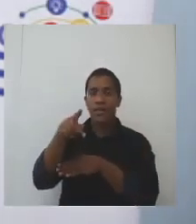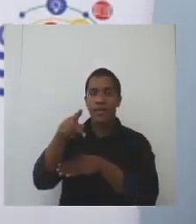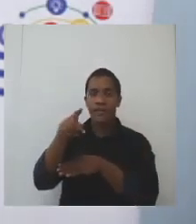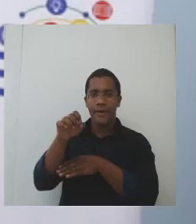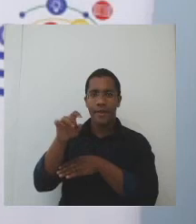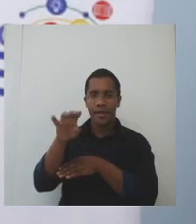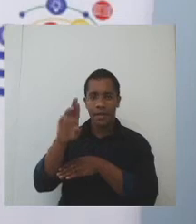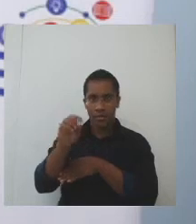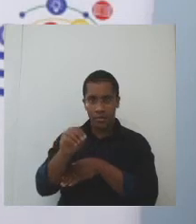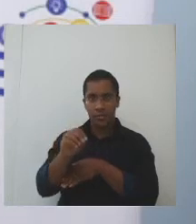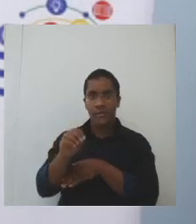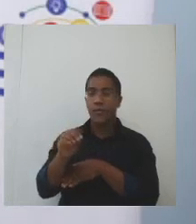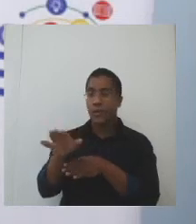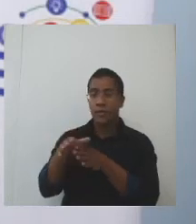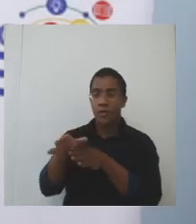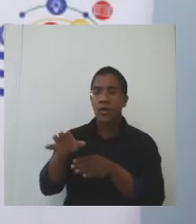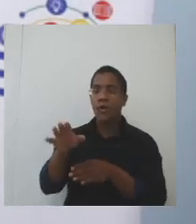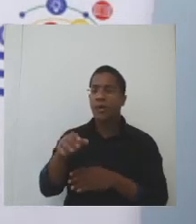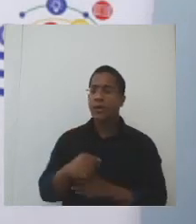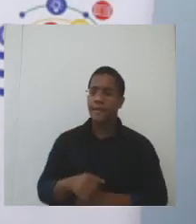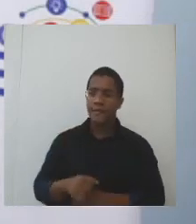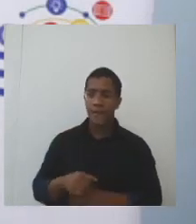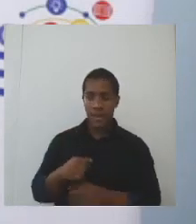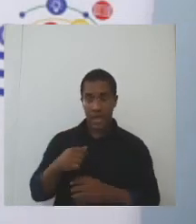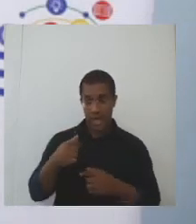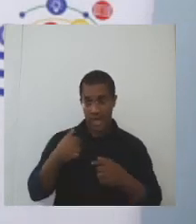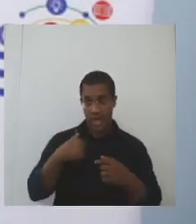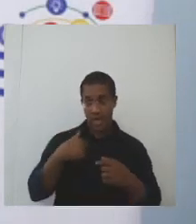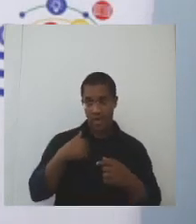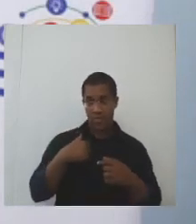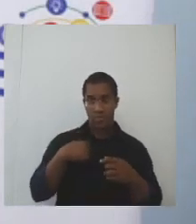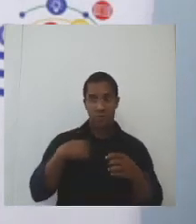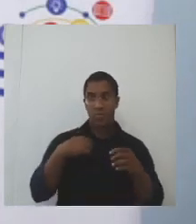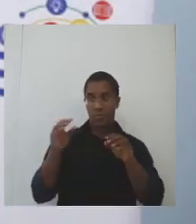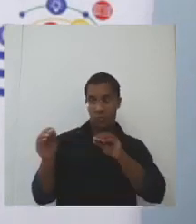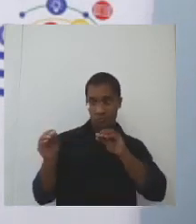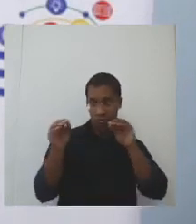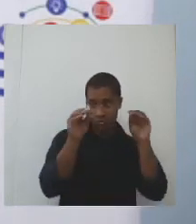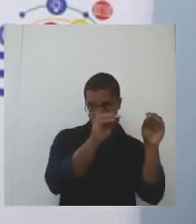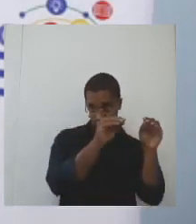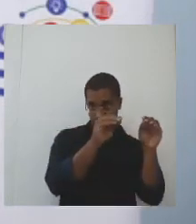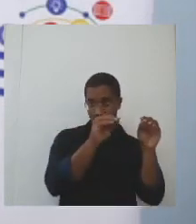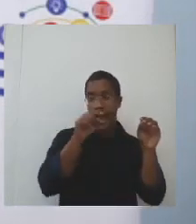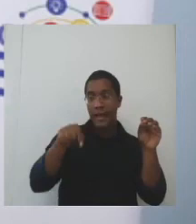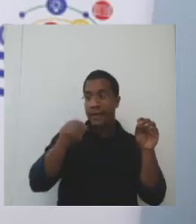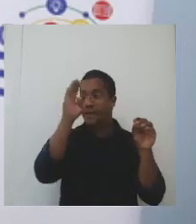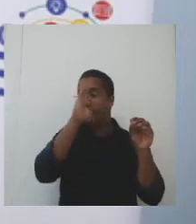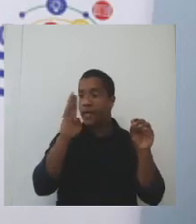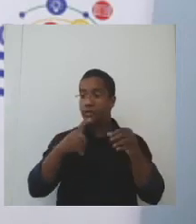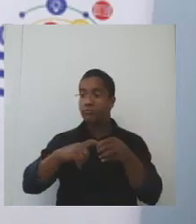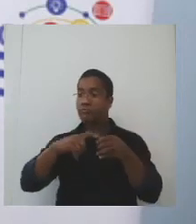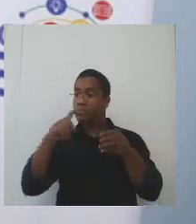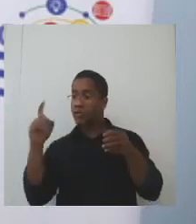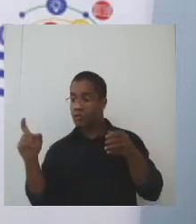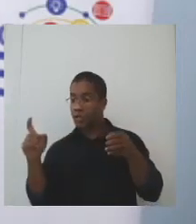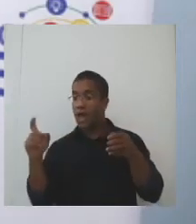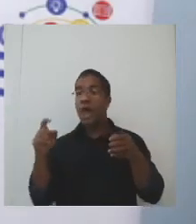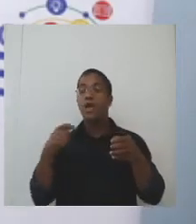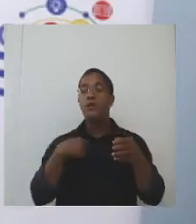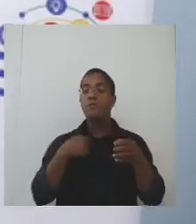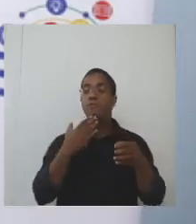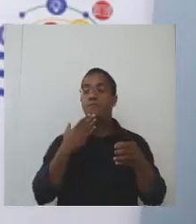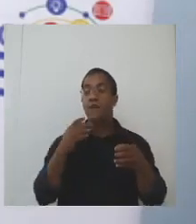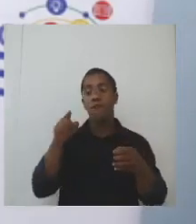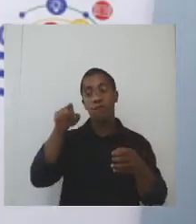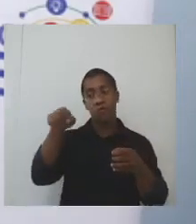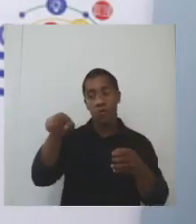ausência o Brasil se tornar independente, prefiro que a independência seja feita por você, meu